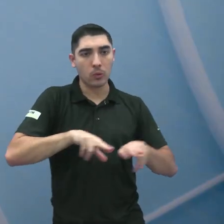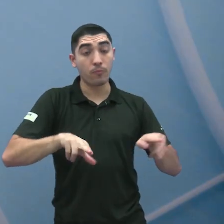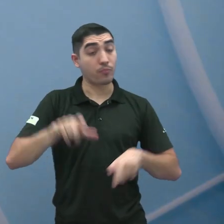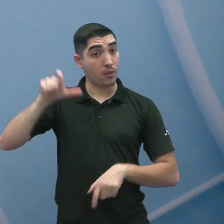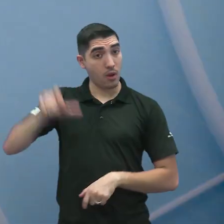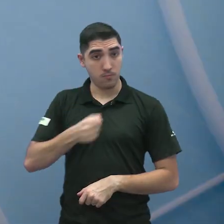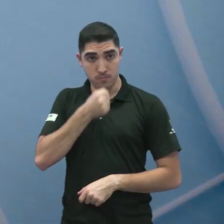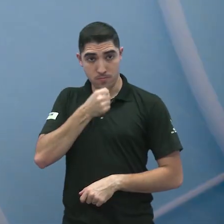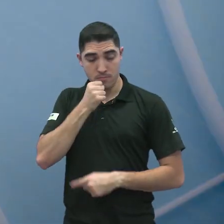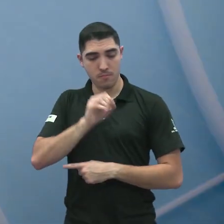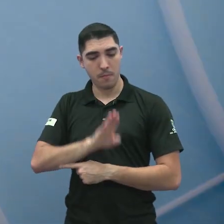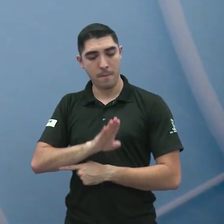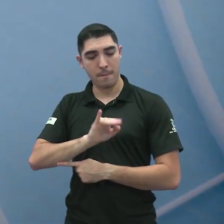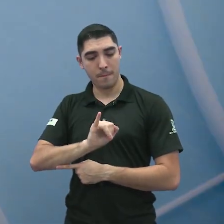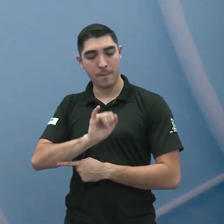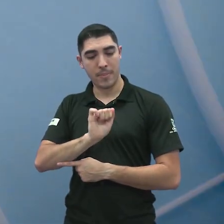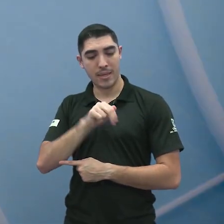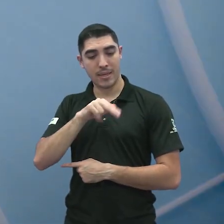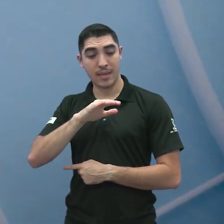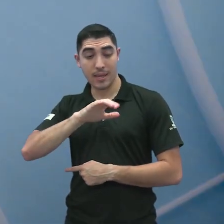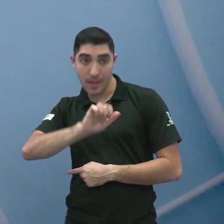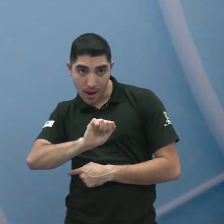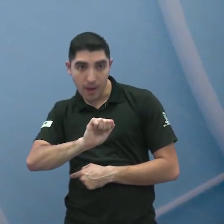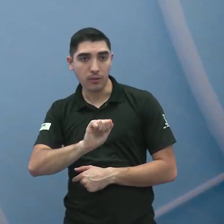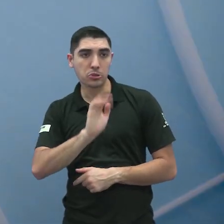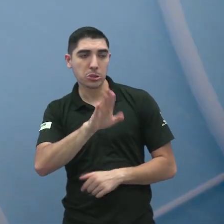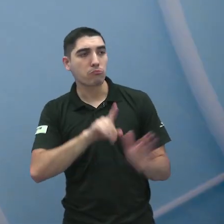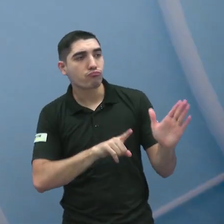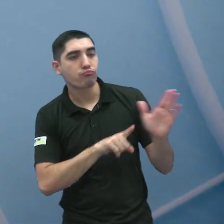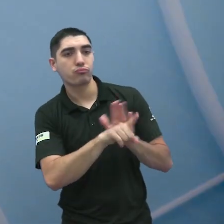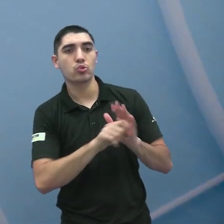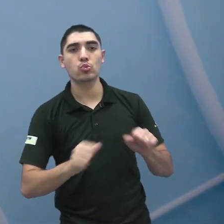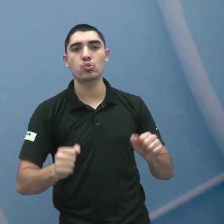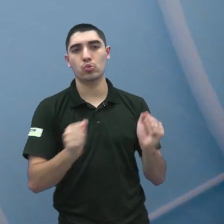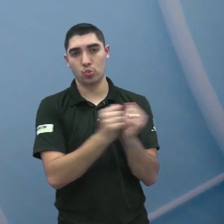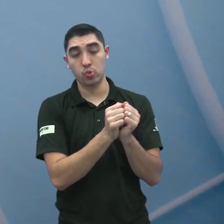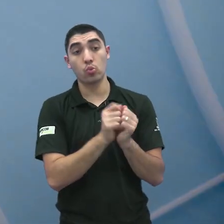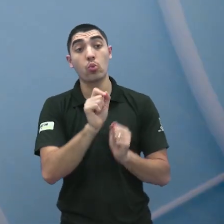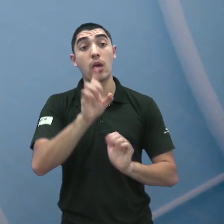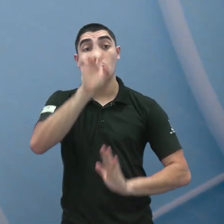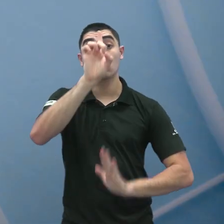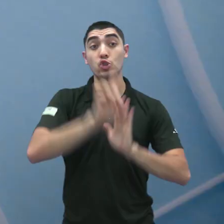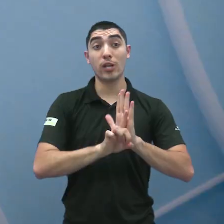Martins Chagas foi tirar essas dúvidas para a gente, né? Falar do